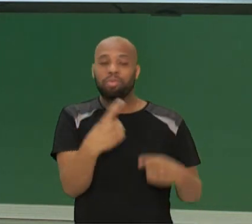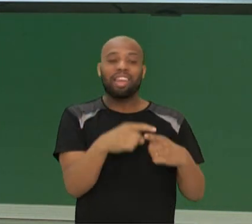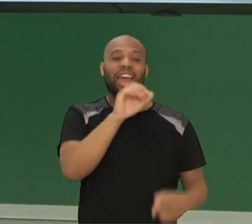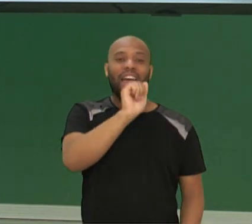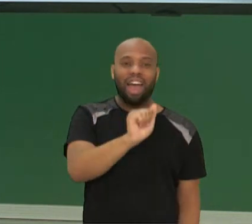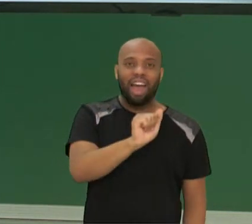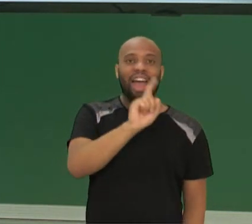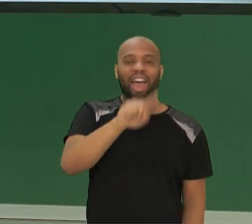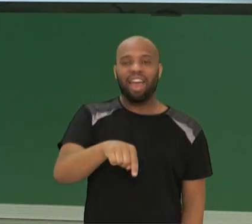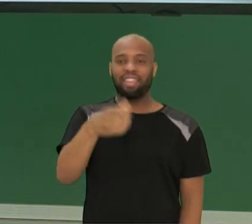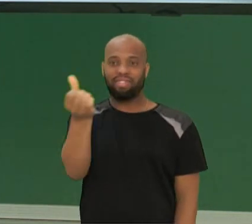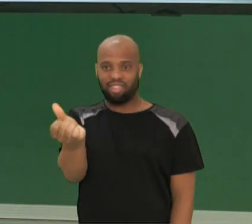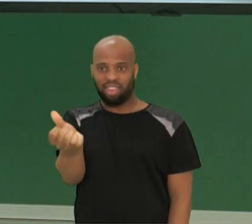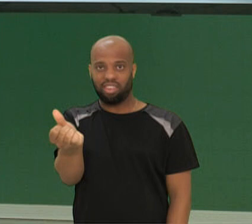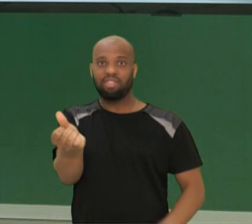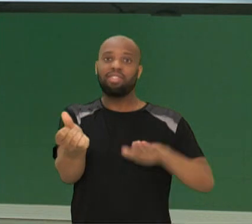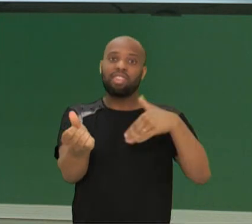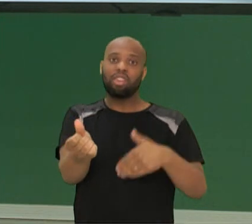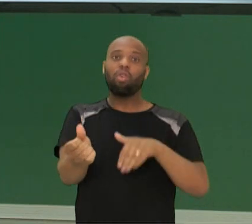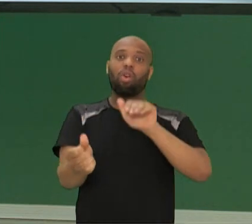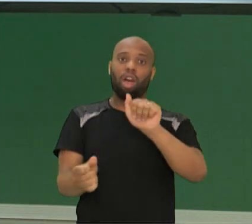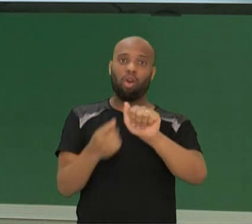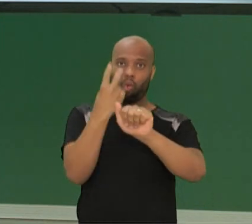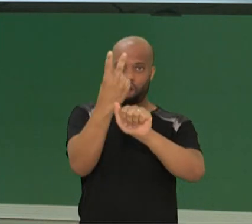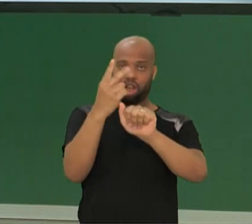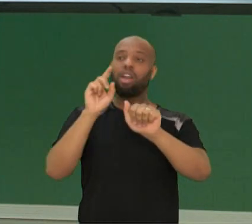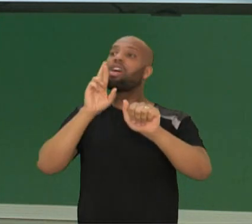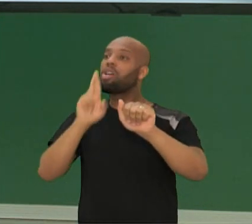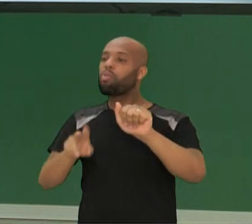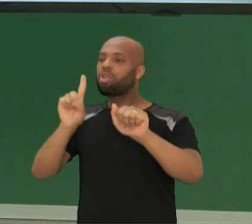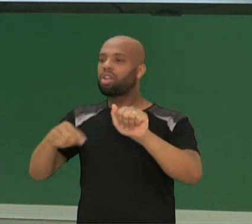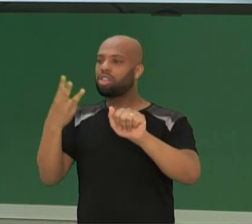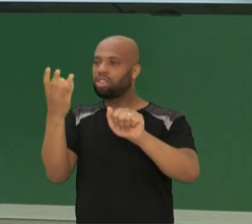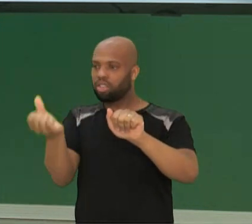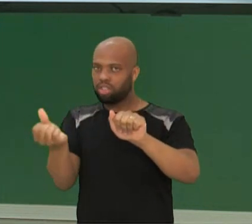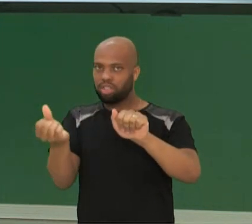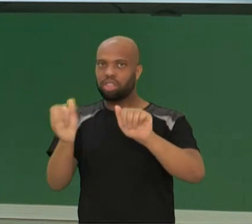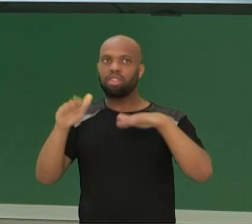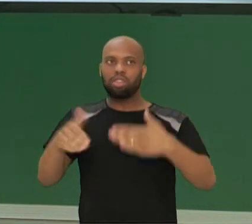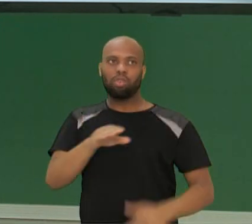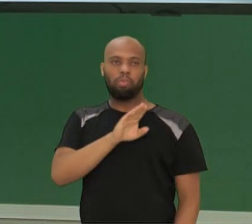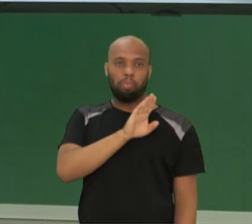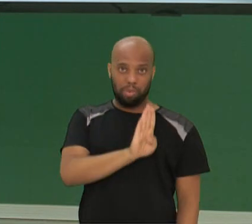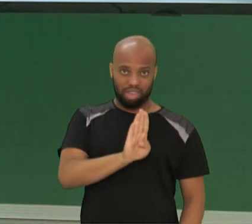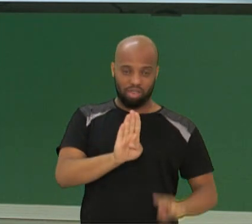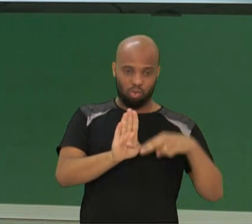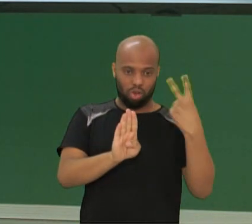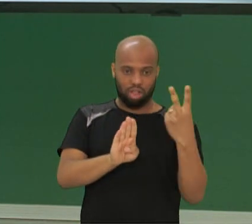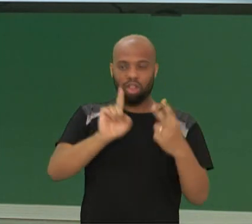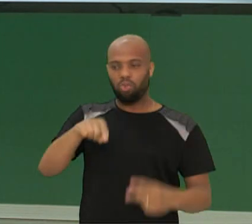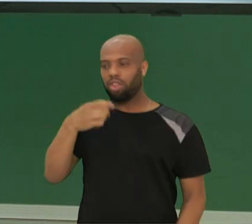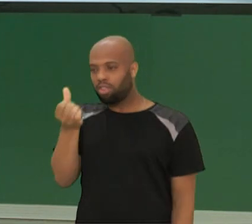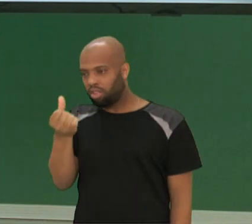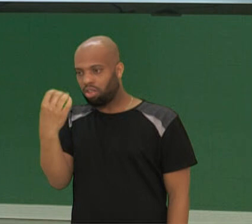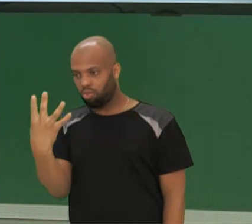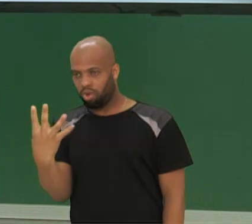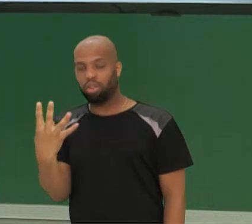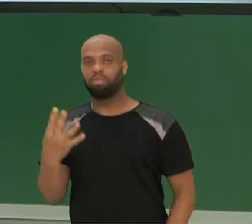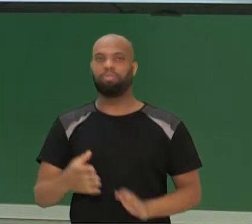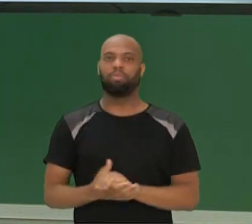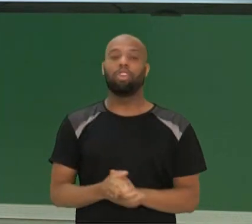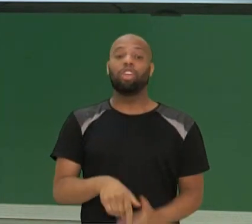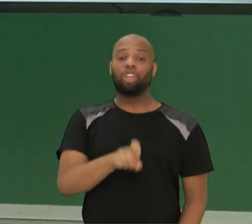Tá? Então, A ao quadrado é 36, B ao quadrado é 64 e o centro 1, 2. O X vale